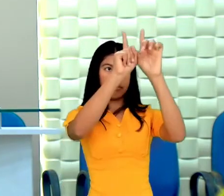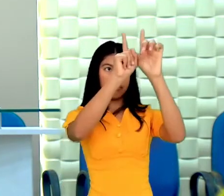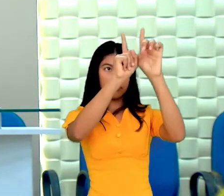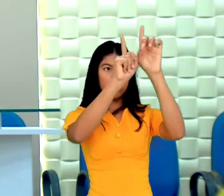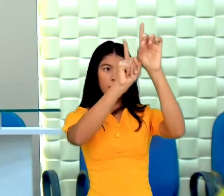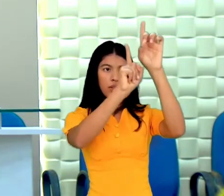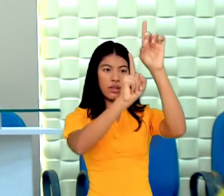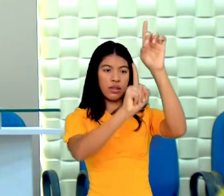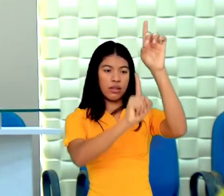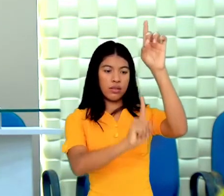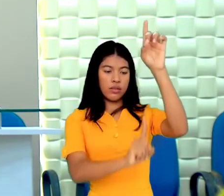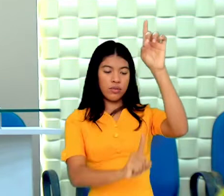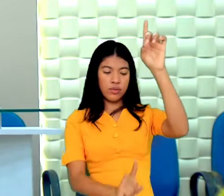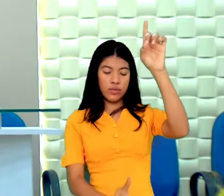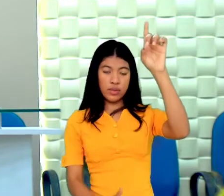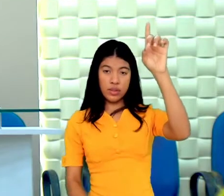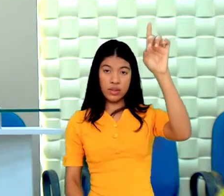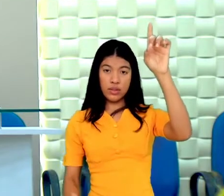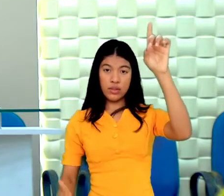nascer de uma mulher,